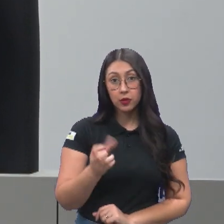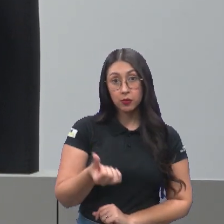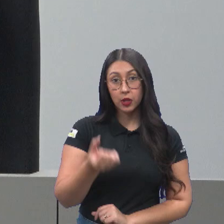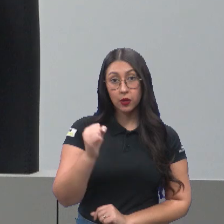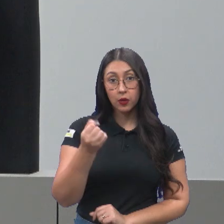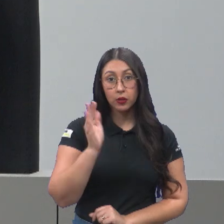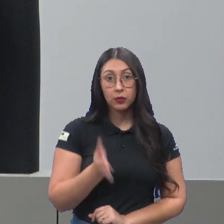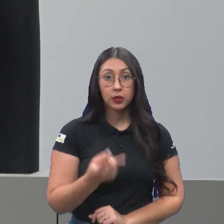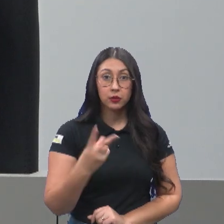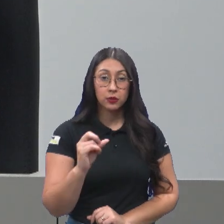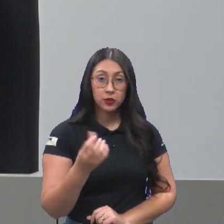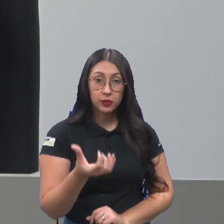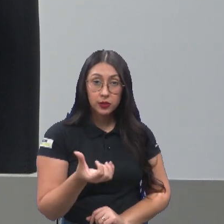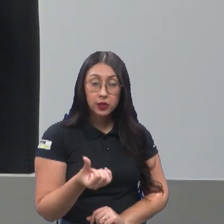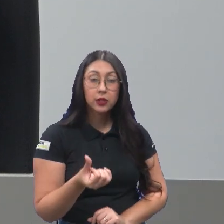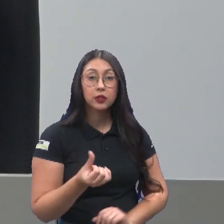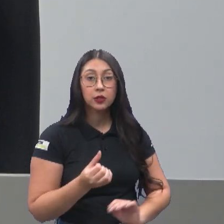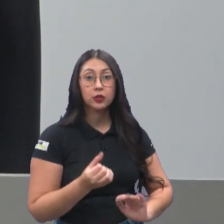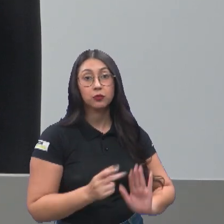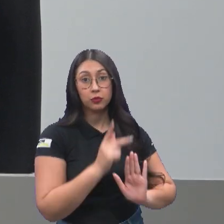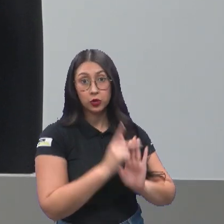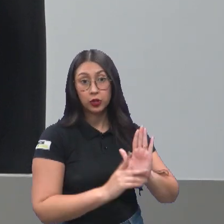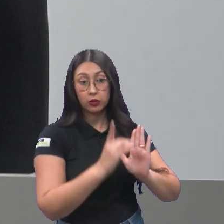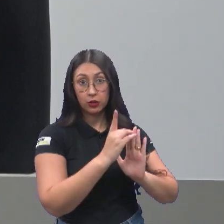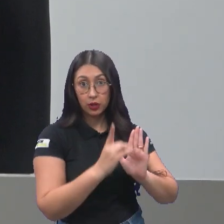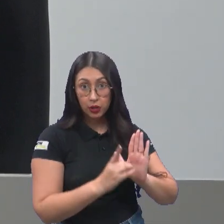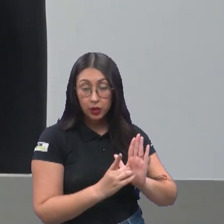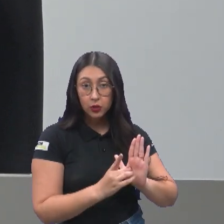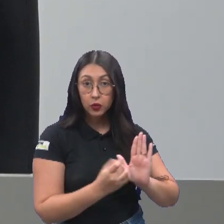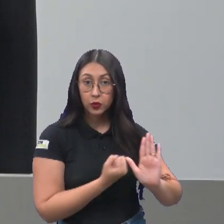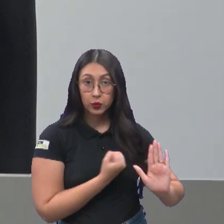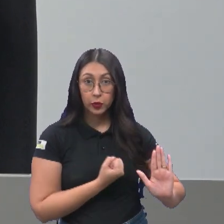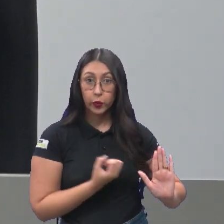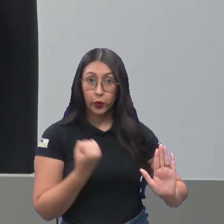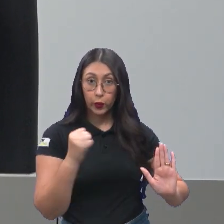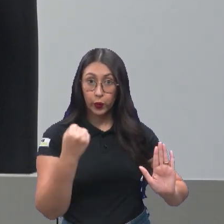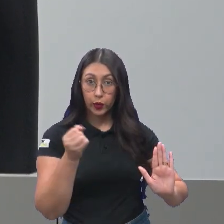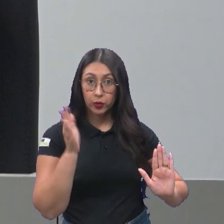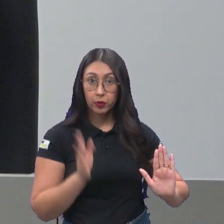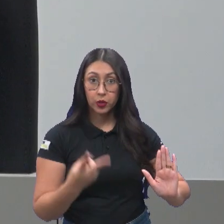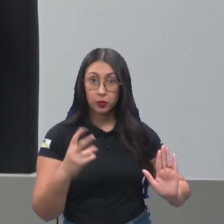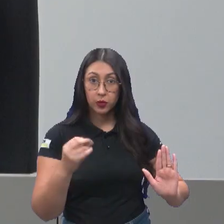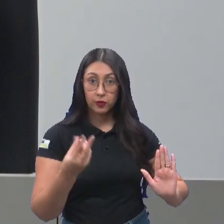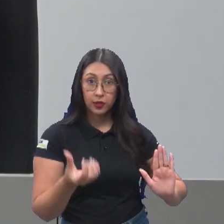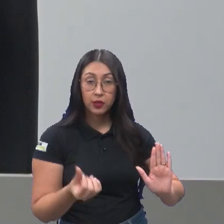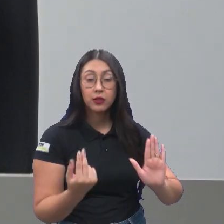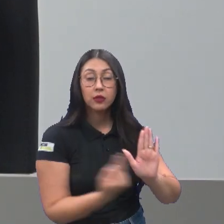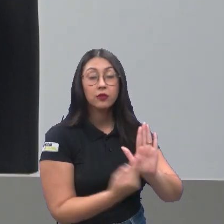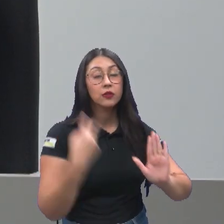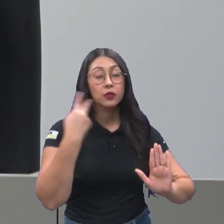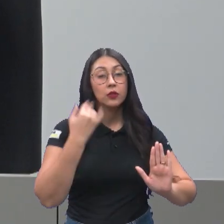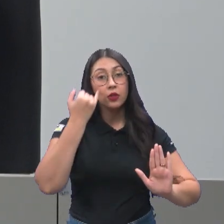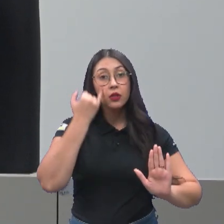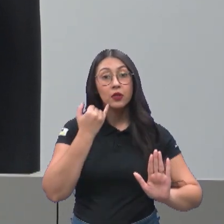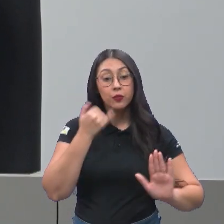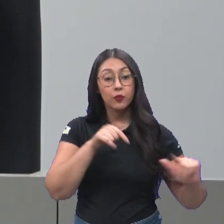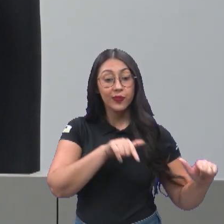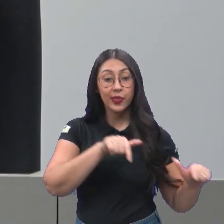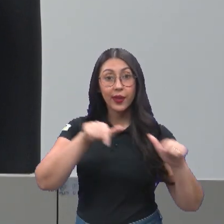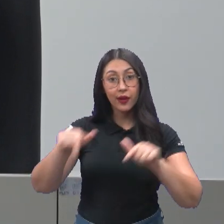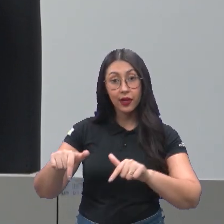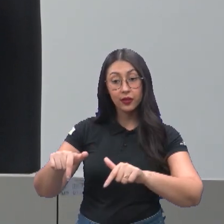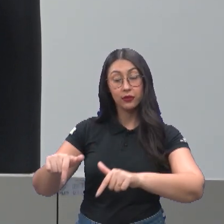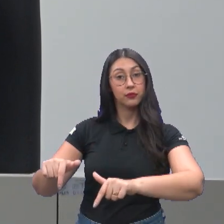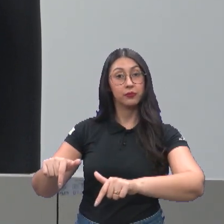3568/2026, projeto de decreto legislativo número 8/2026, autoria vereador Zé Luiz. Concede a medalha Cassiano